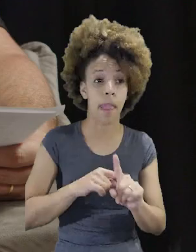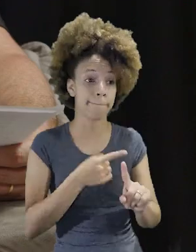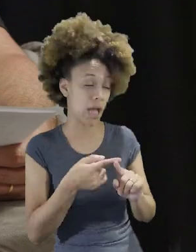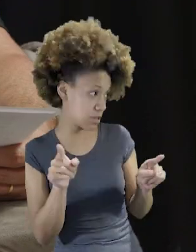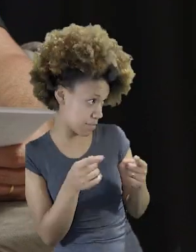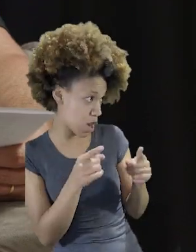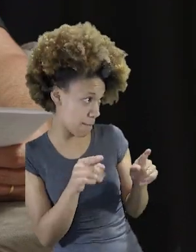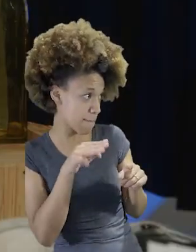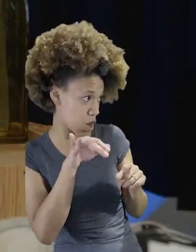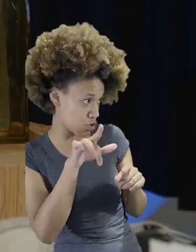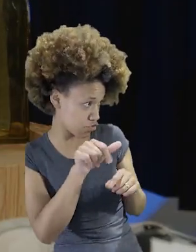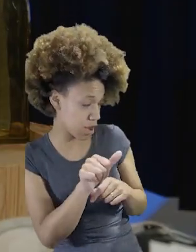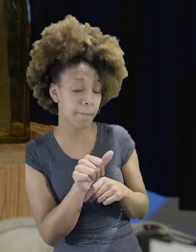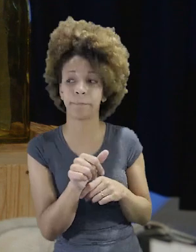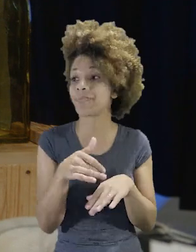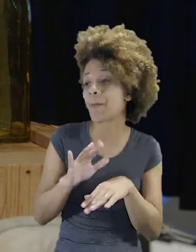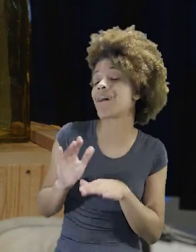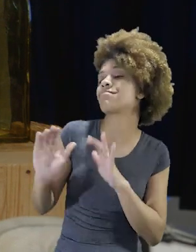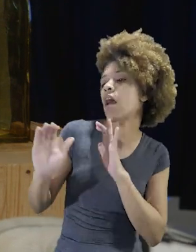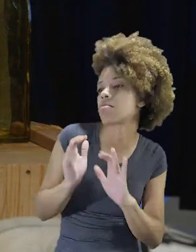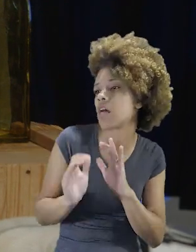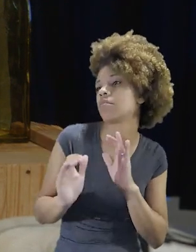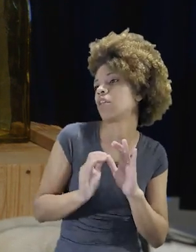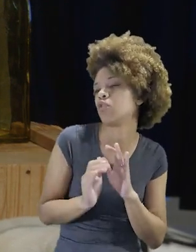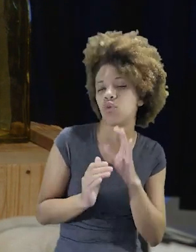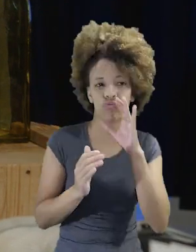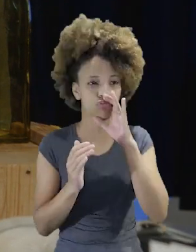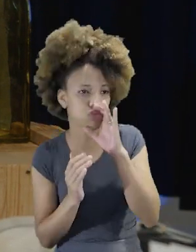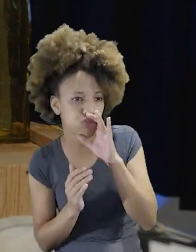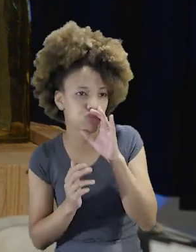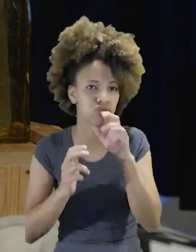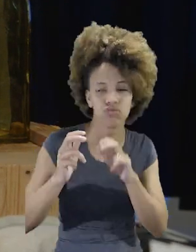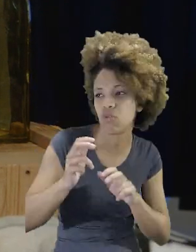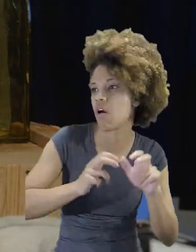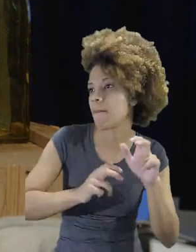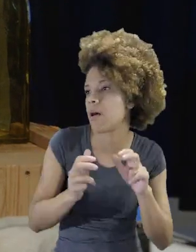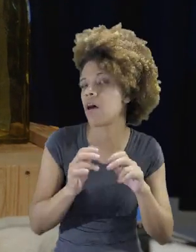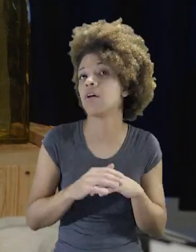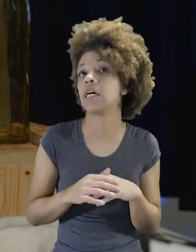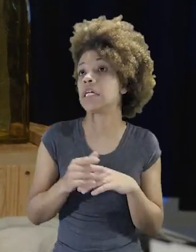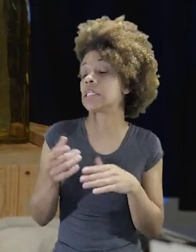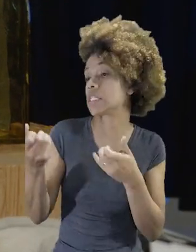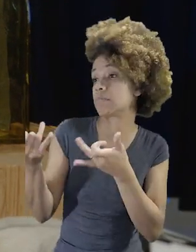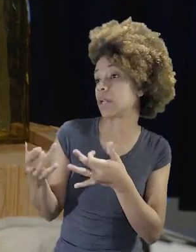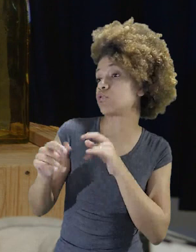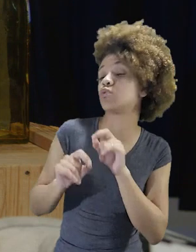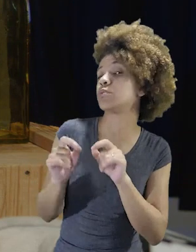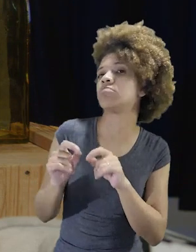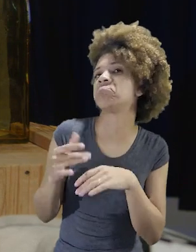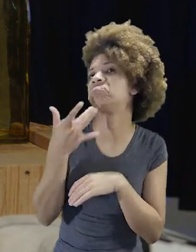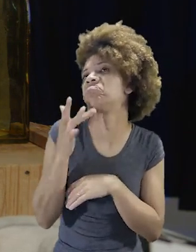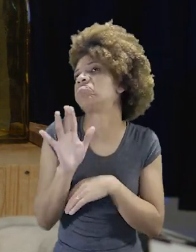mais melodia mas é mais cantado a coisa do da voz de robô e eles estão falando